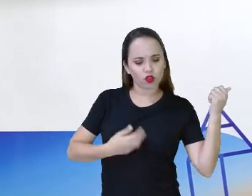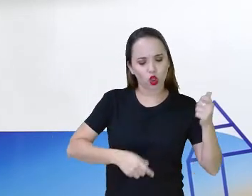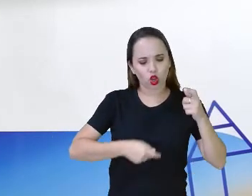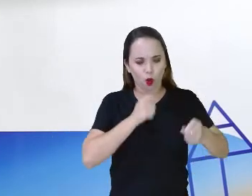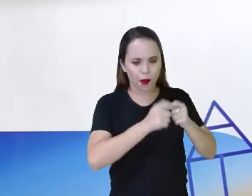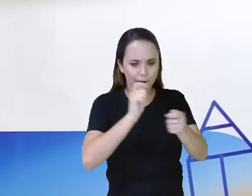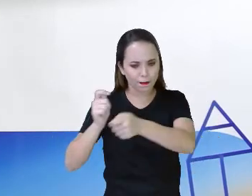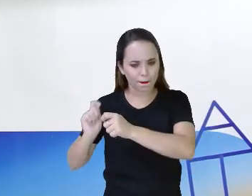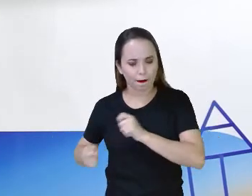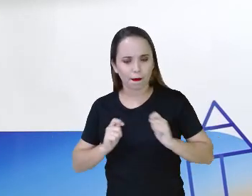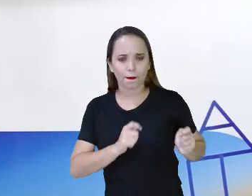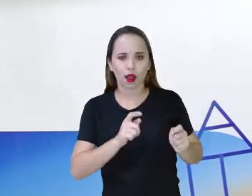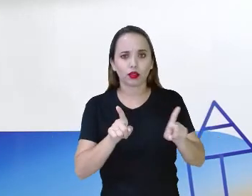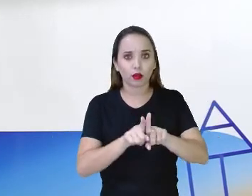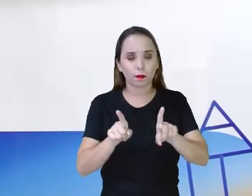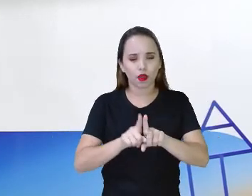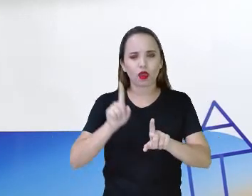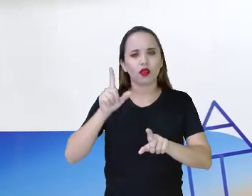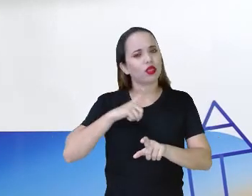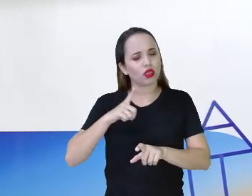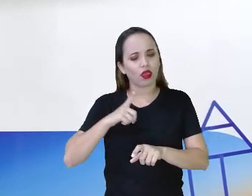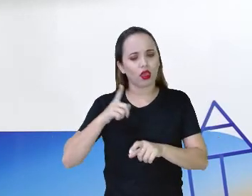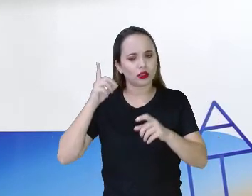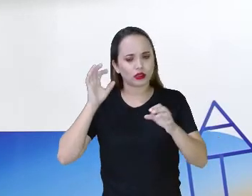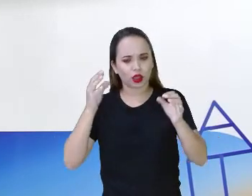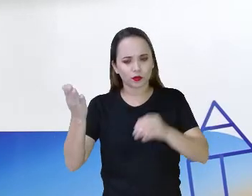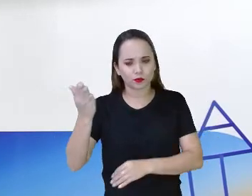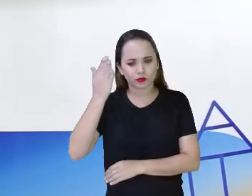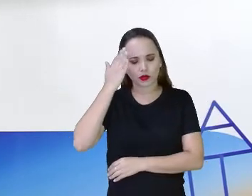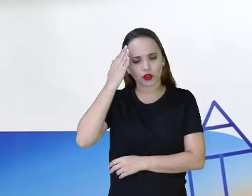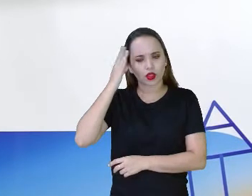essa identificação também faz parte